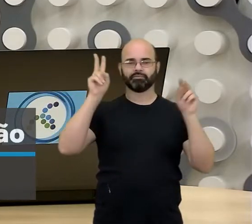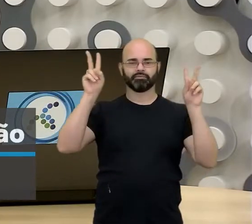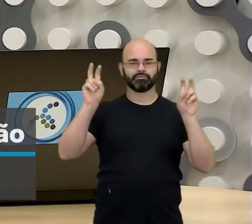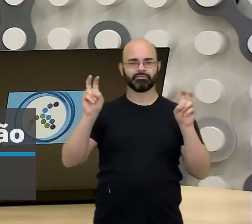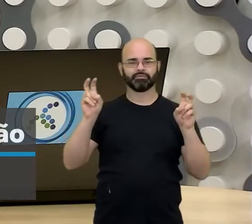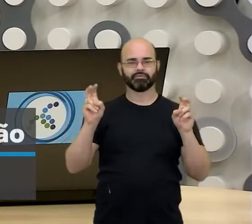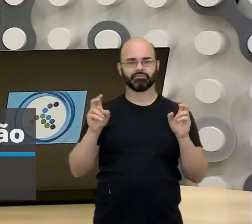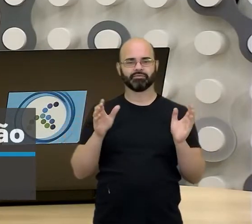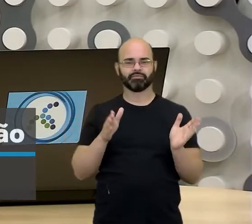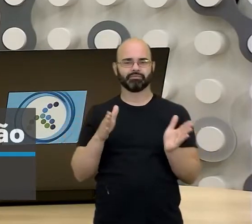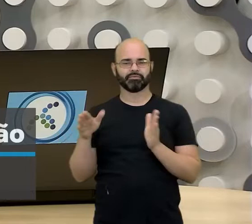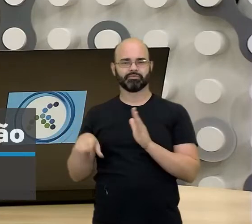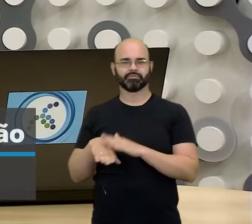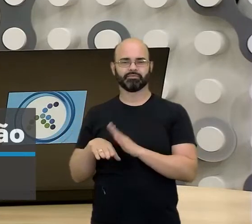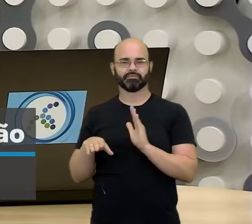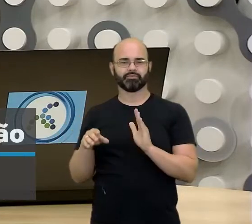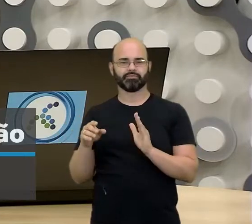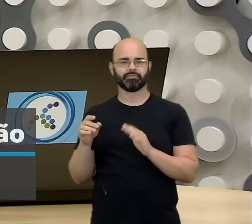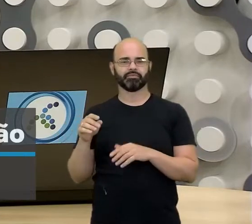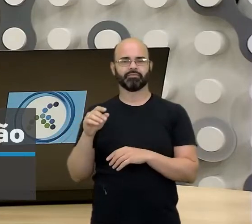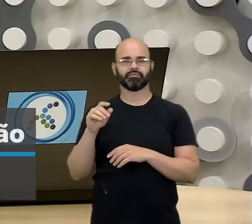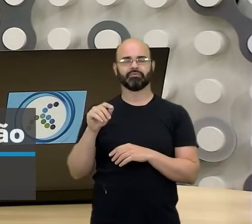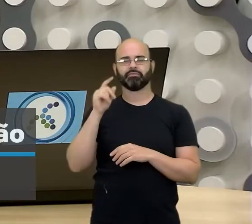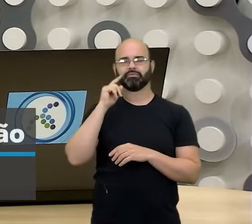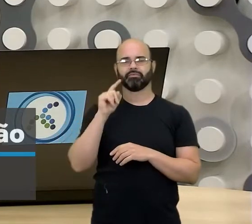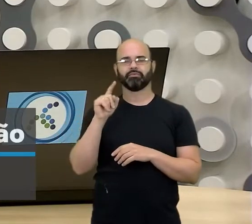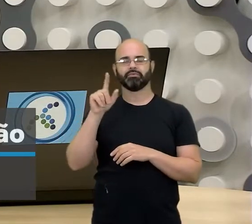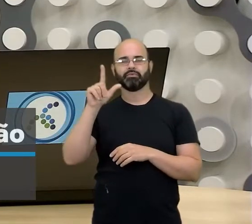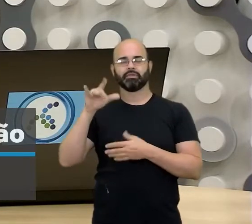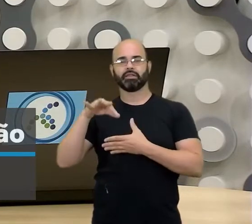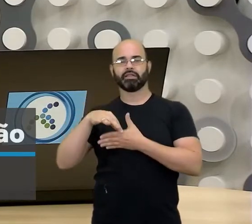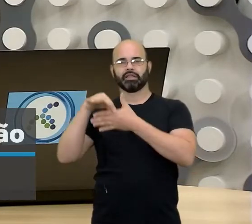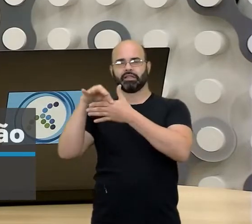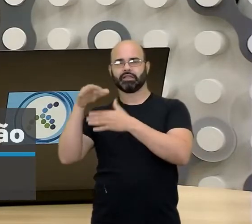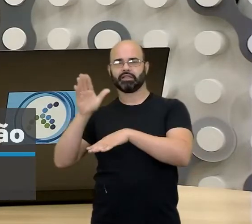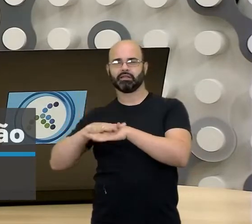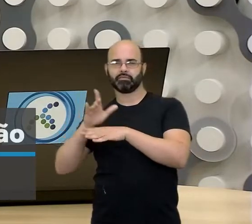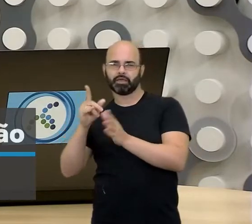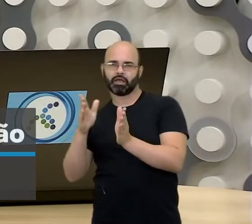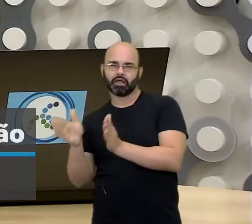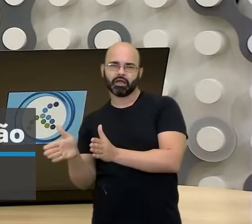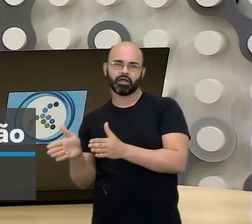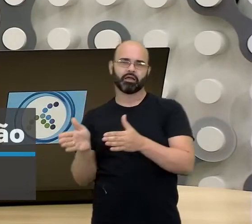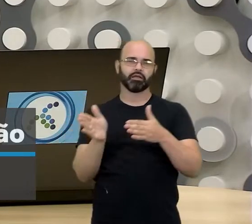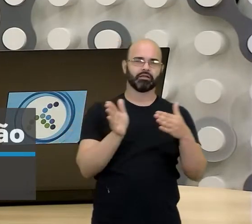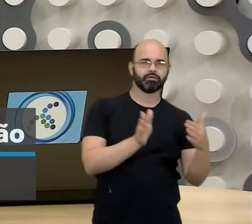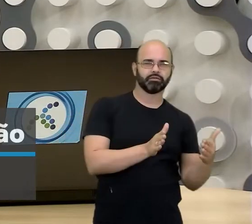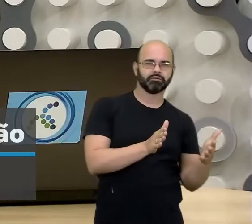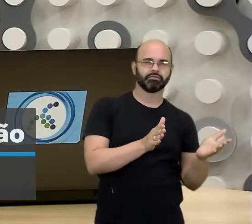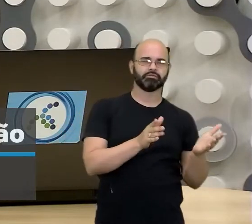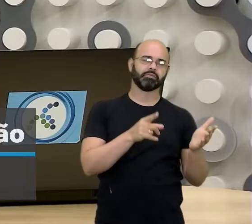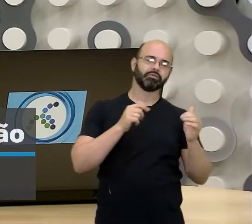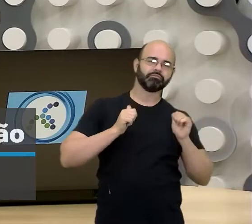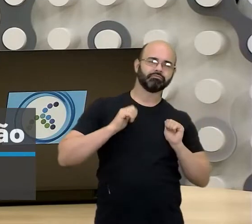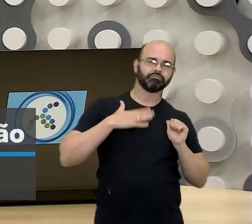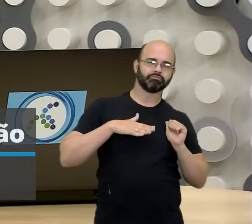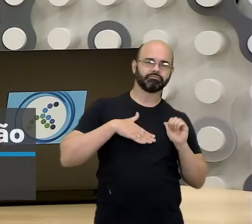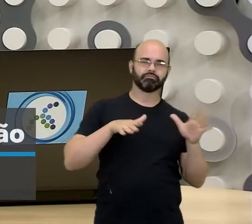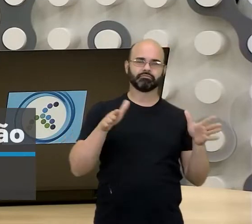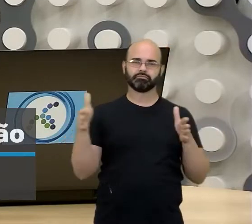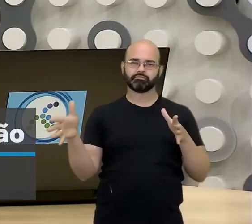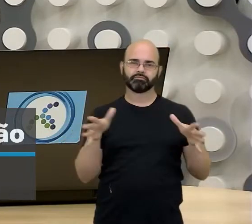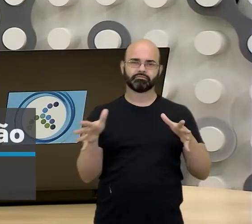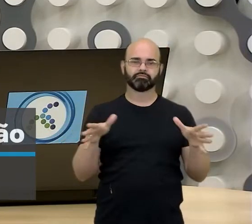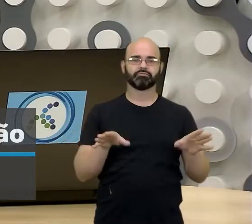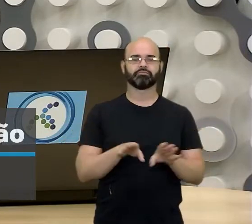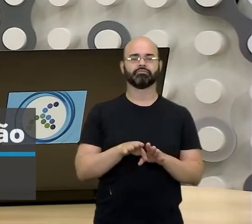o mais maligno, que não é meio maligno, então você tem o líder, você vai sempre ter essas configurações que no nosso dia a dia, até numa empresa